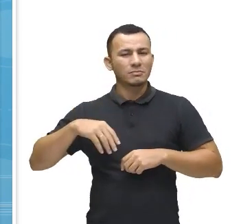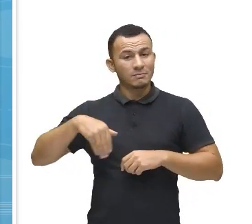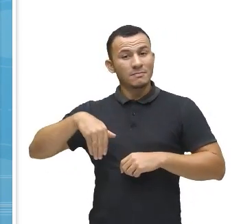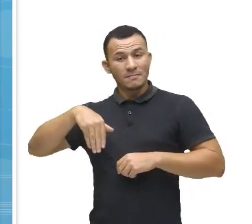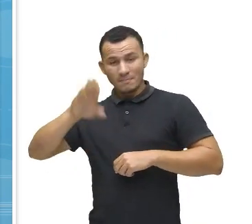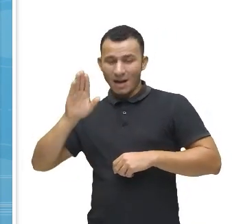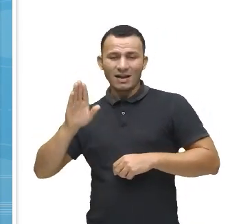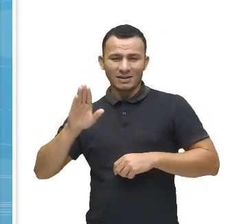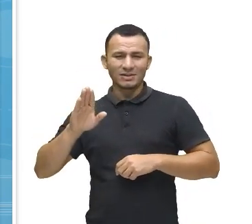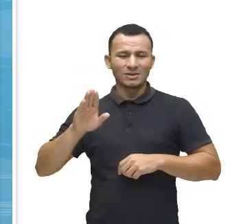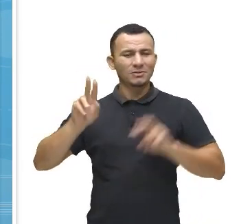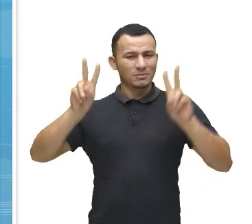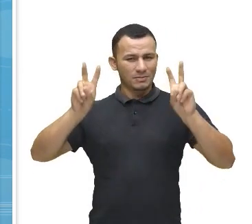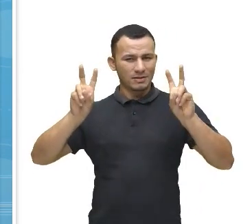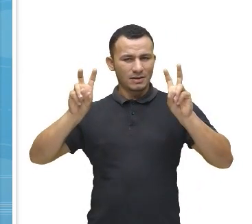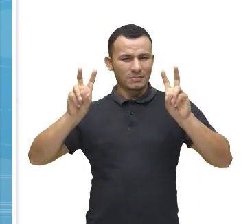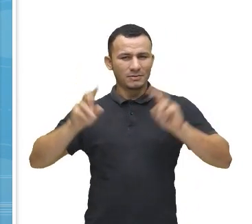mais